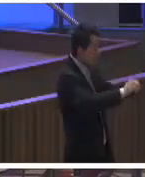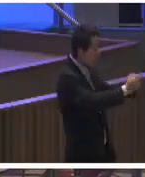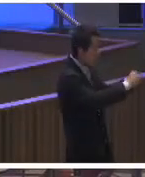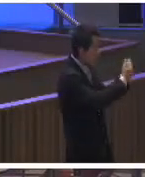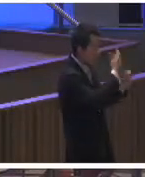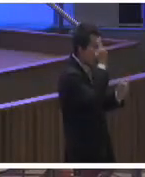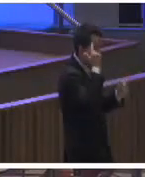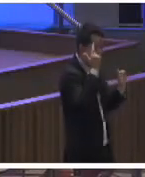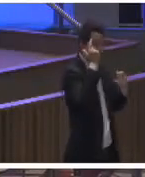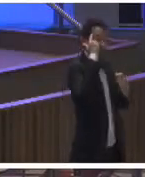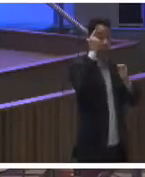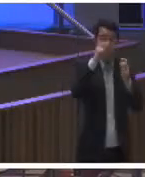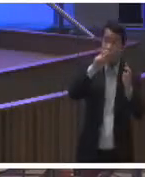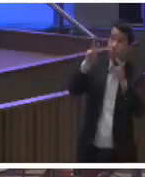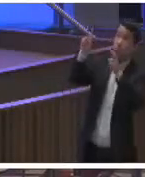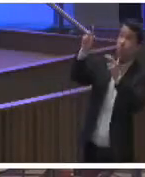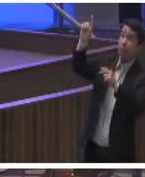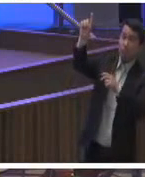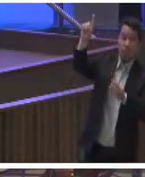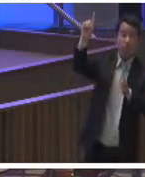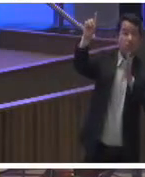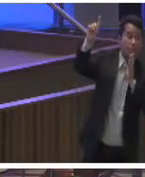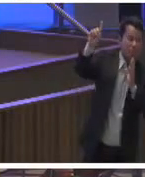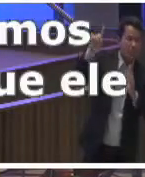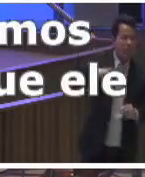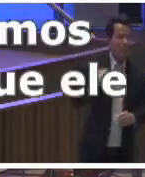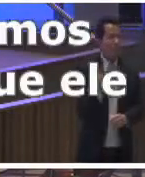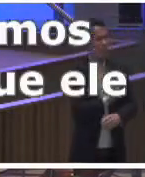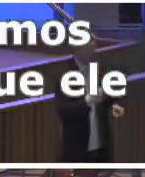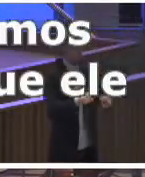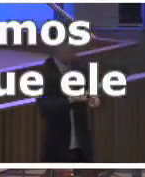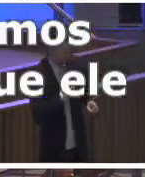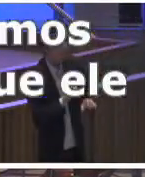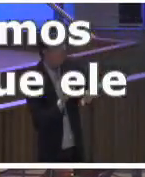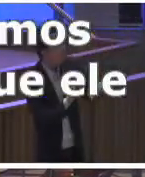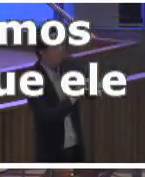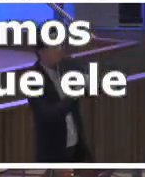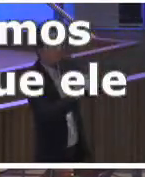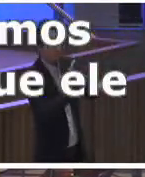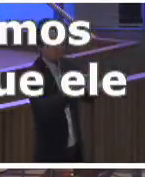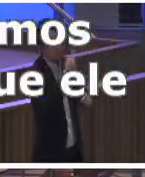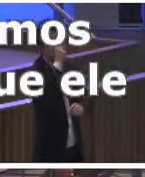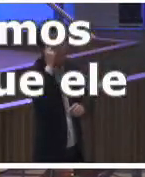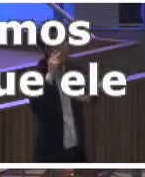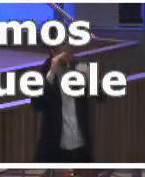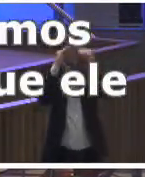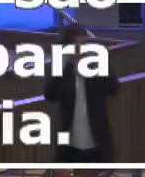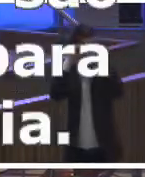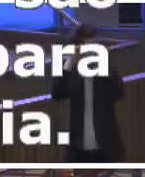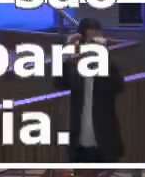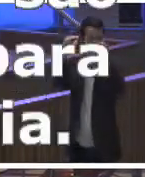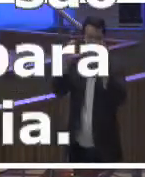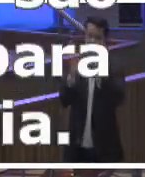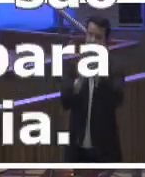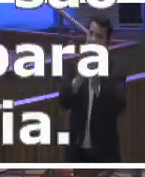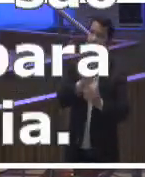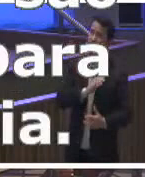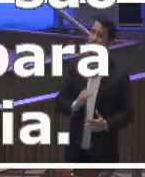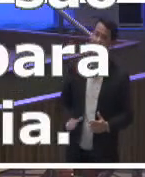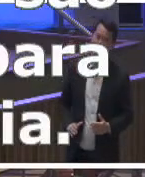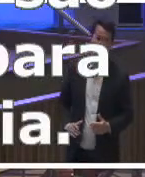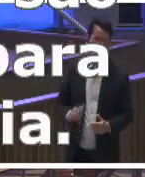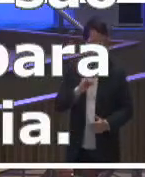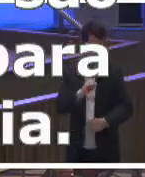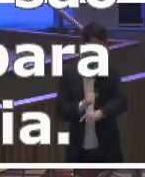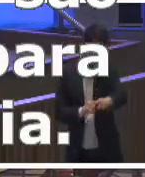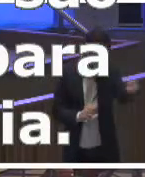pensamento humano e fazemos com que ele obedeça a Cristo. E quando vocês provarem que são obedientes, estaremos prontos